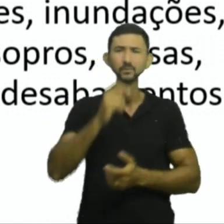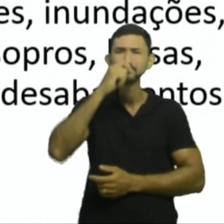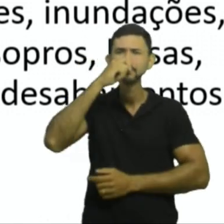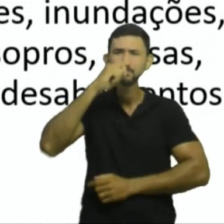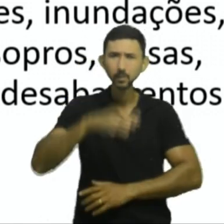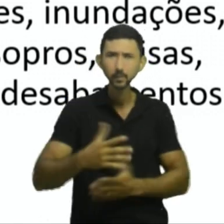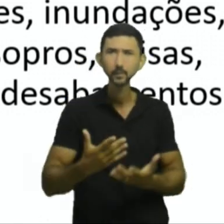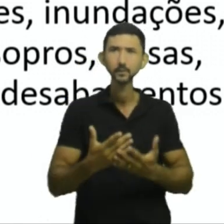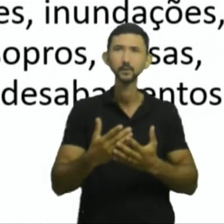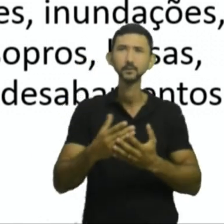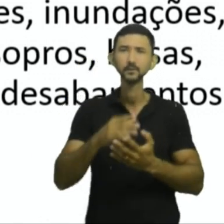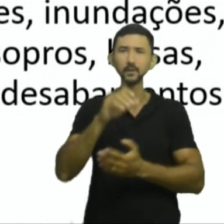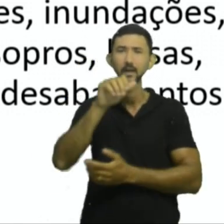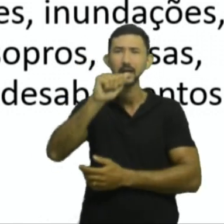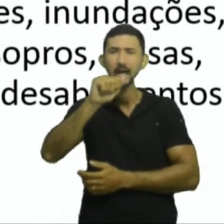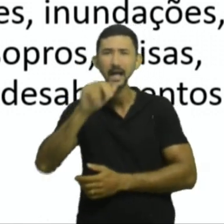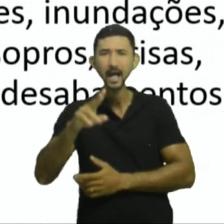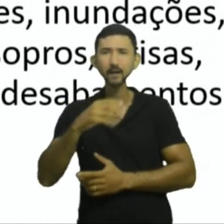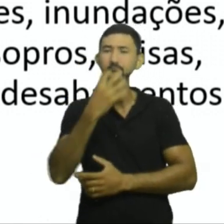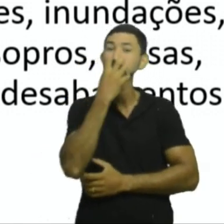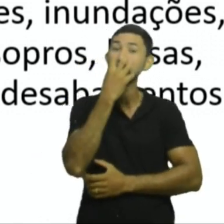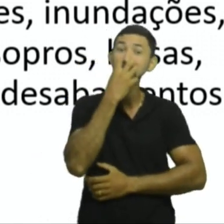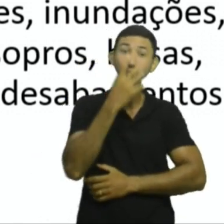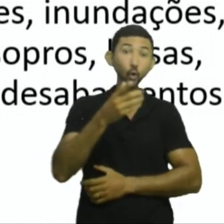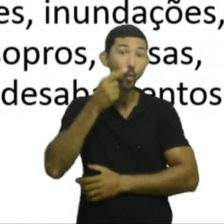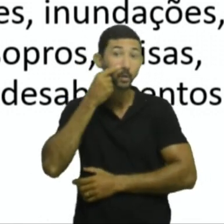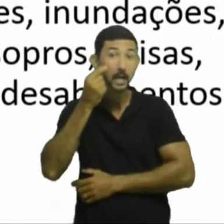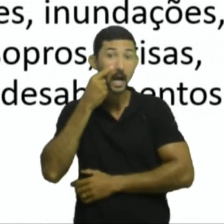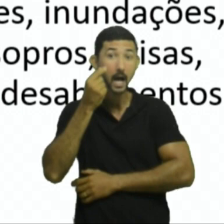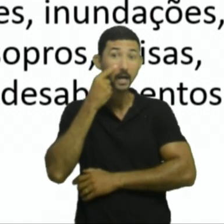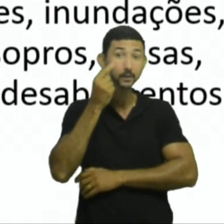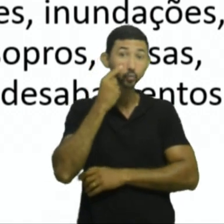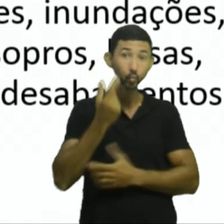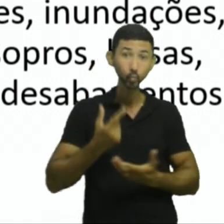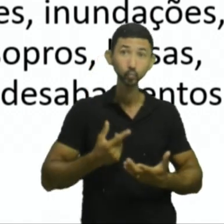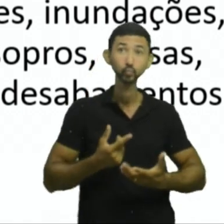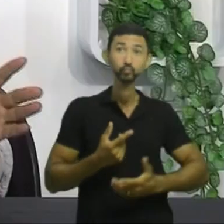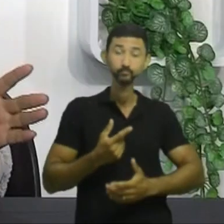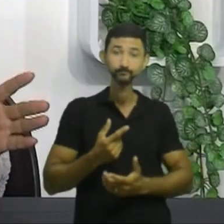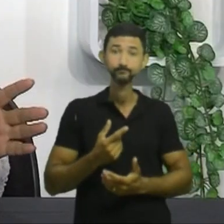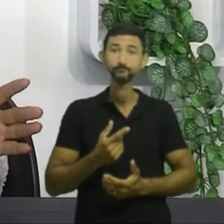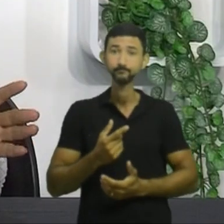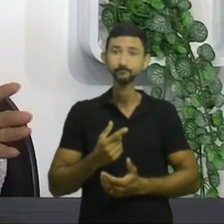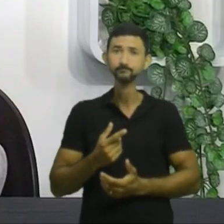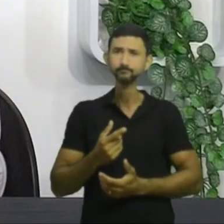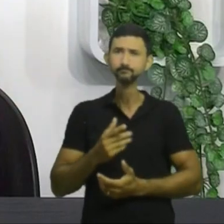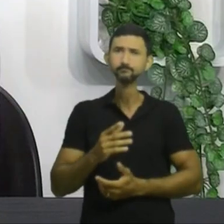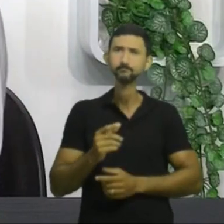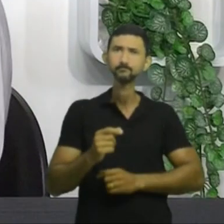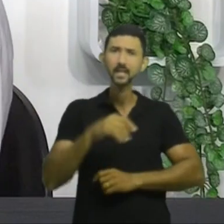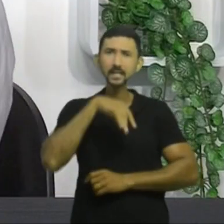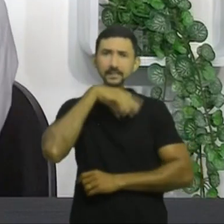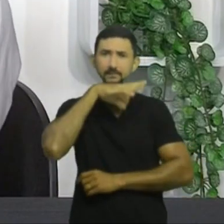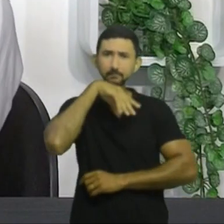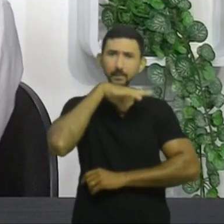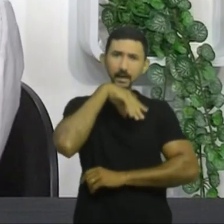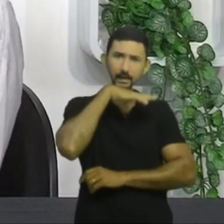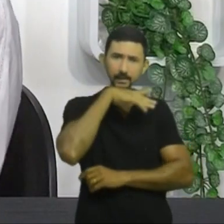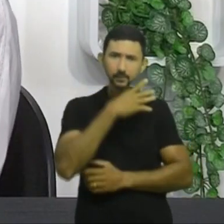espirros, latidos, miados. Quem são esses não humanos? Vocês já sabem, né? Os não